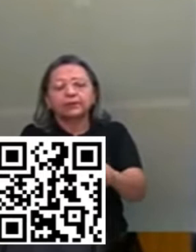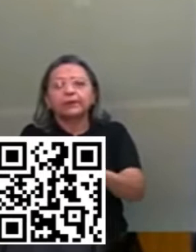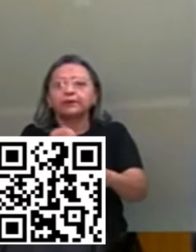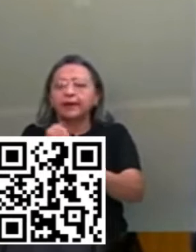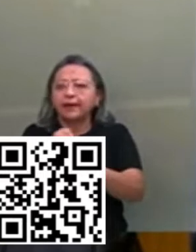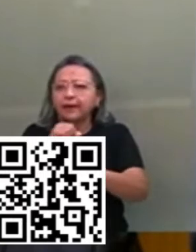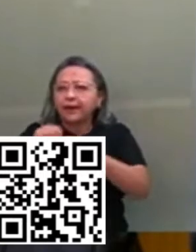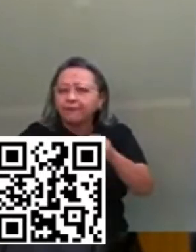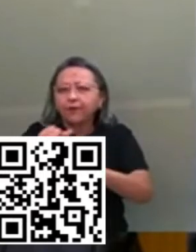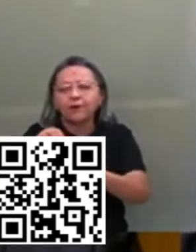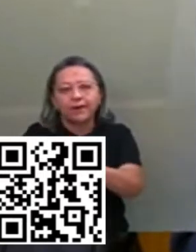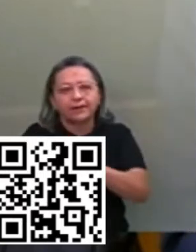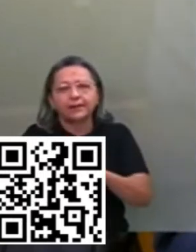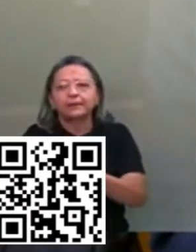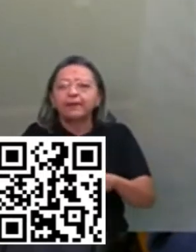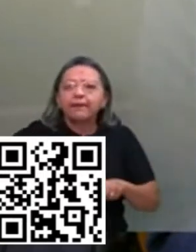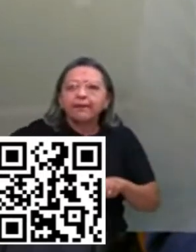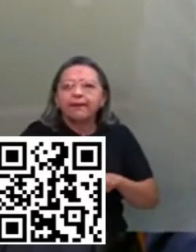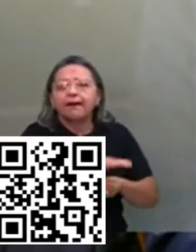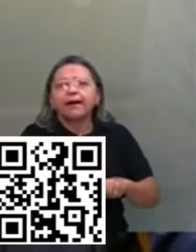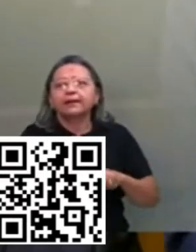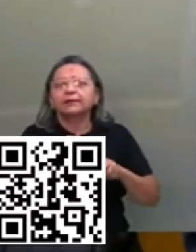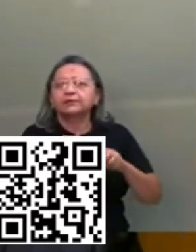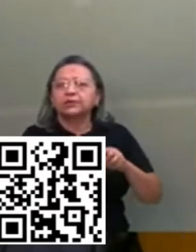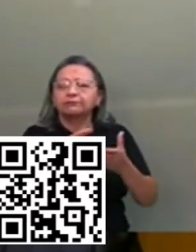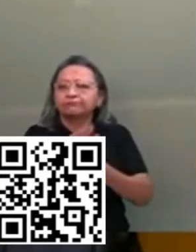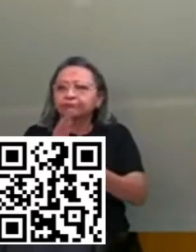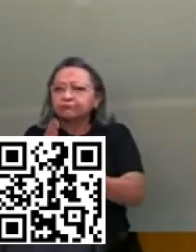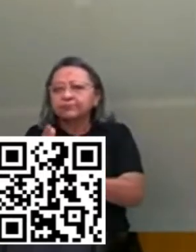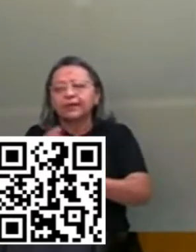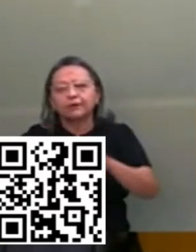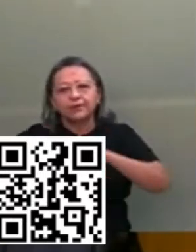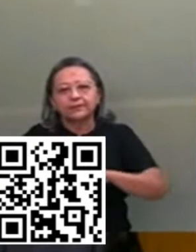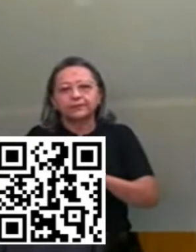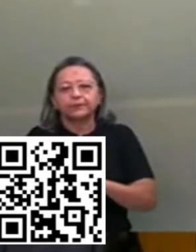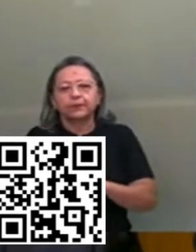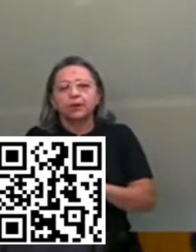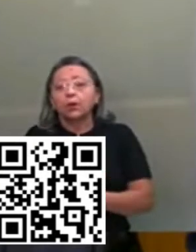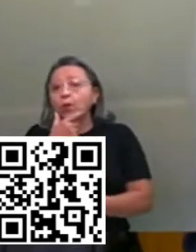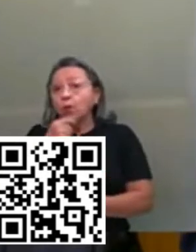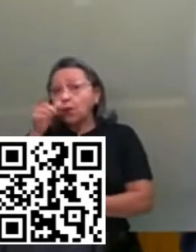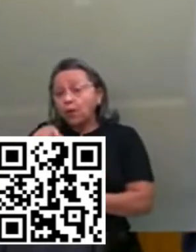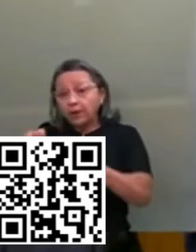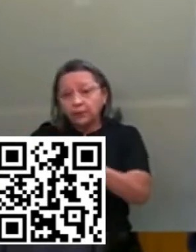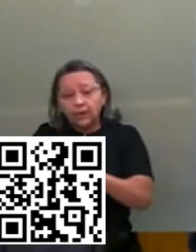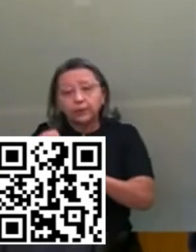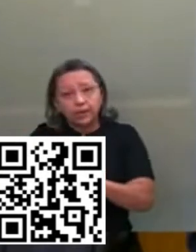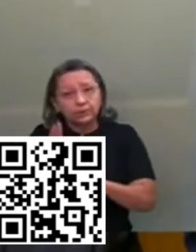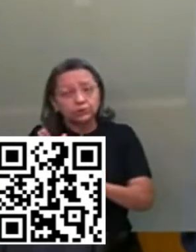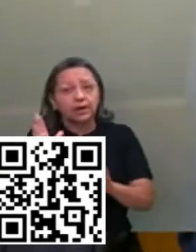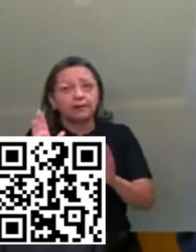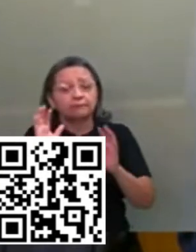reforma agrária e em área de regularização fundiária. O homem do campo, esse